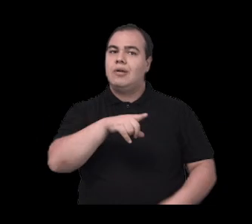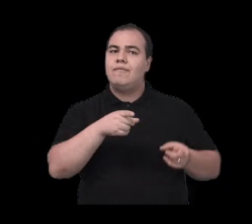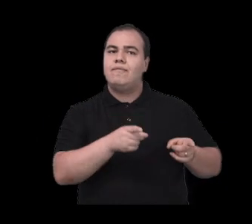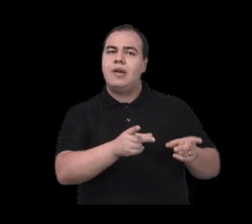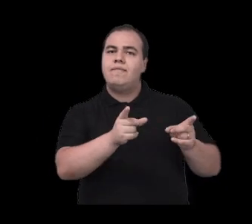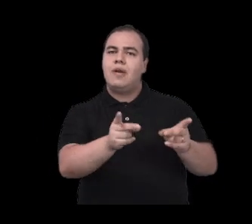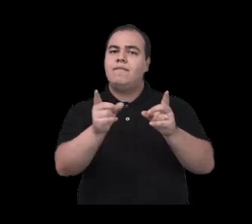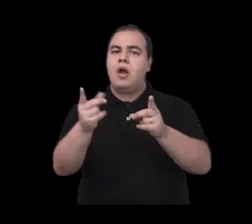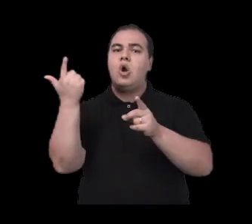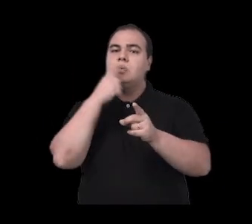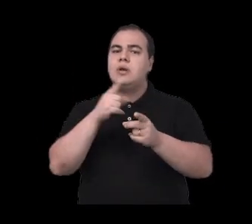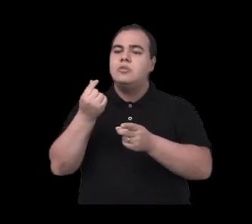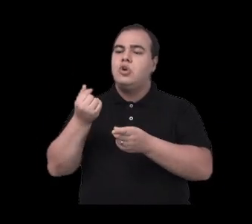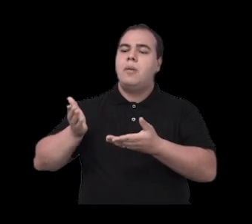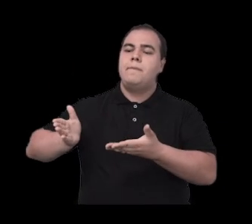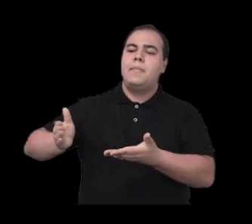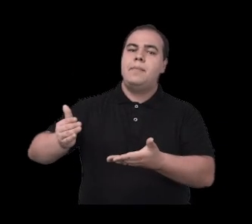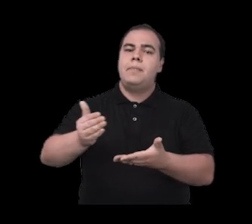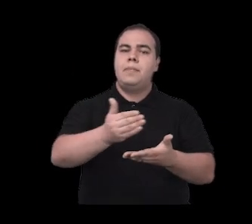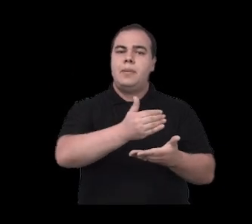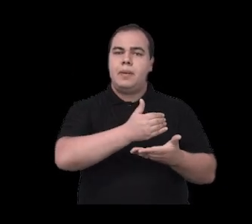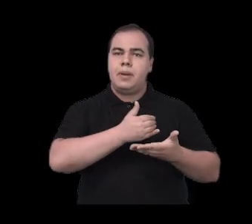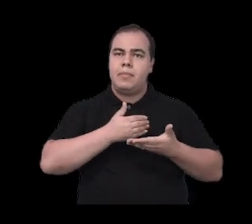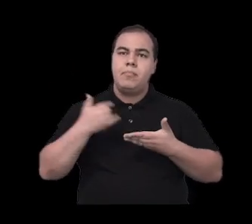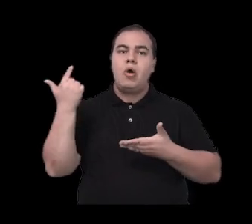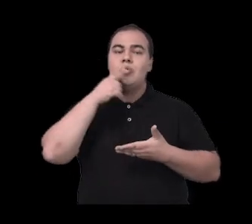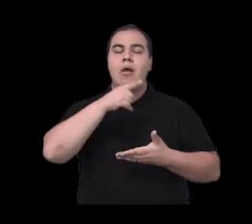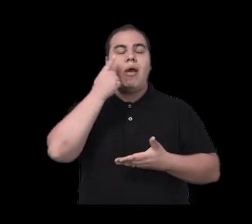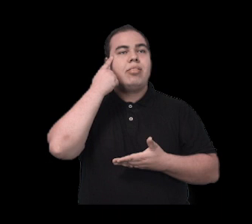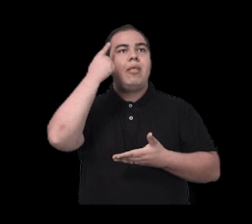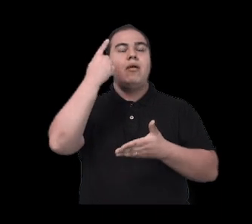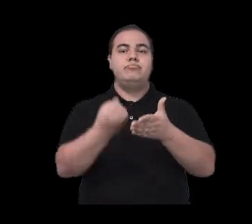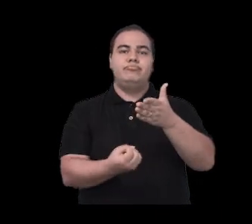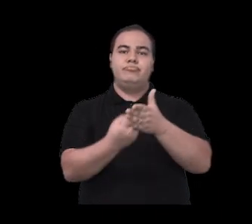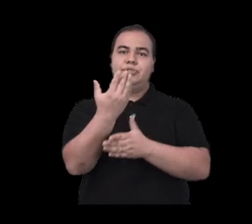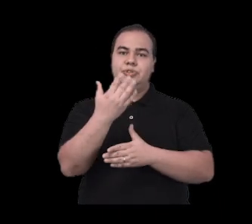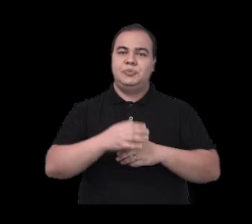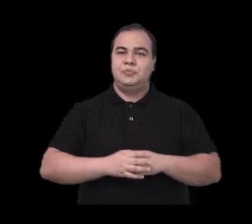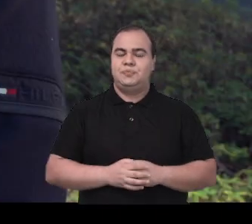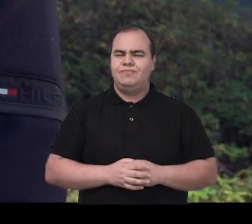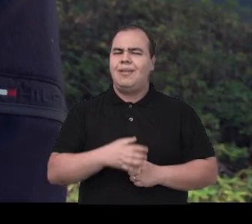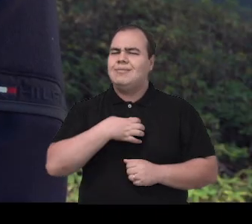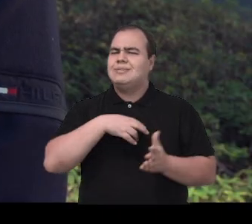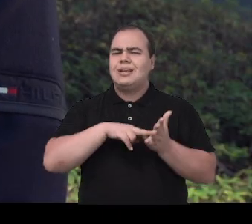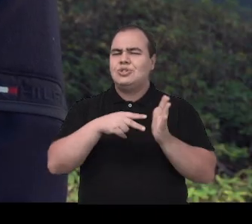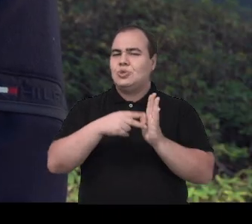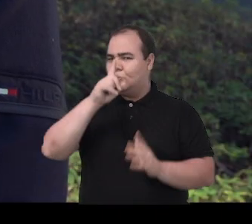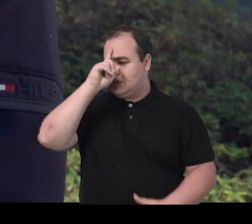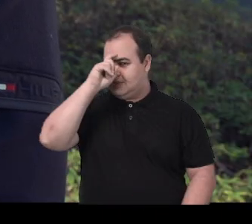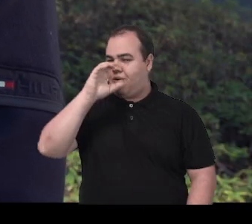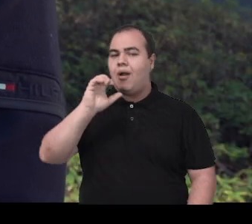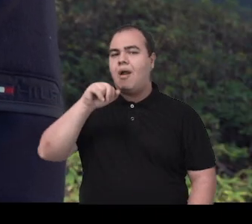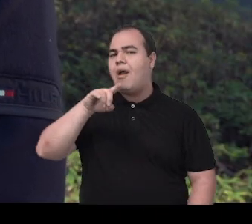ir arrecadando recursos para implantar essa ideia. O sentido do Cândido